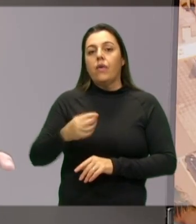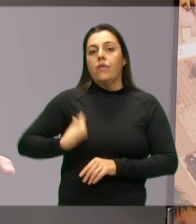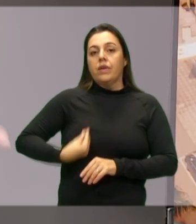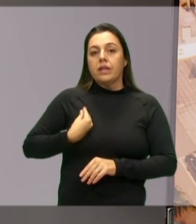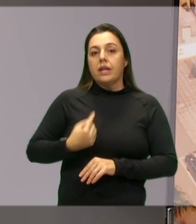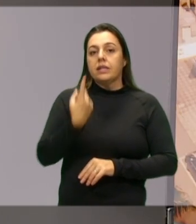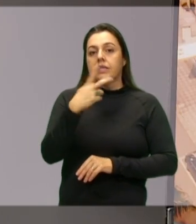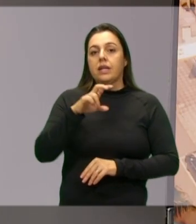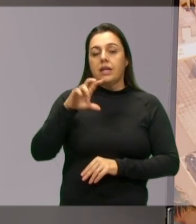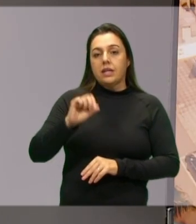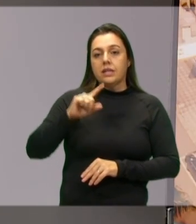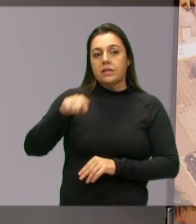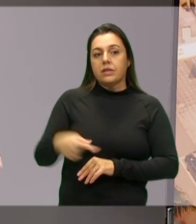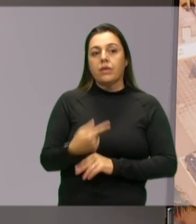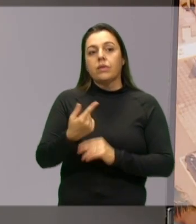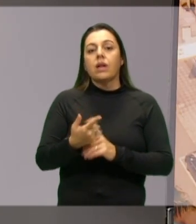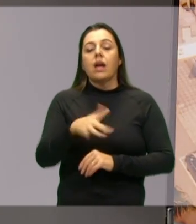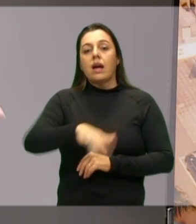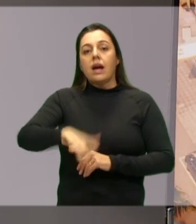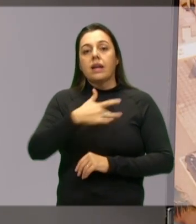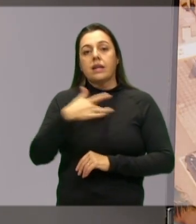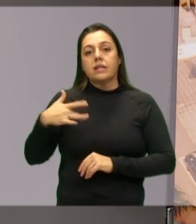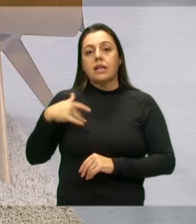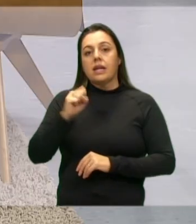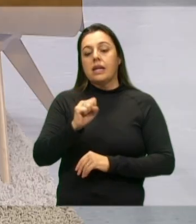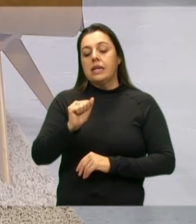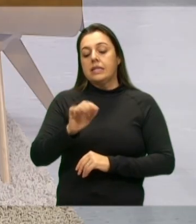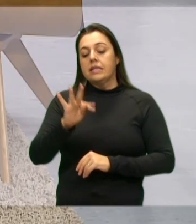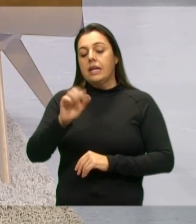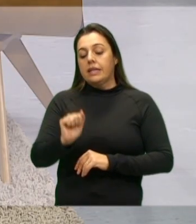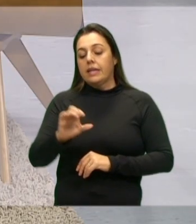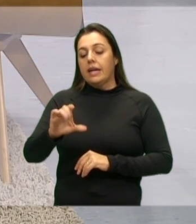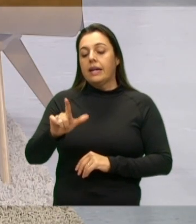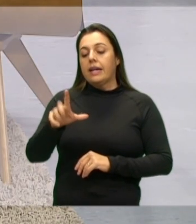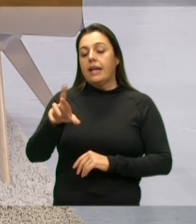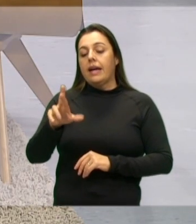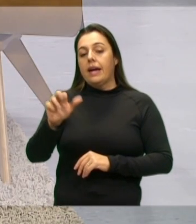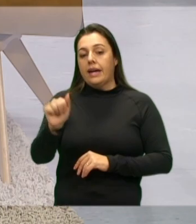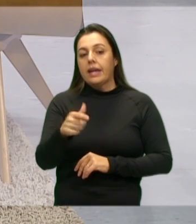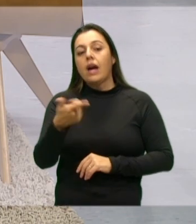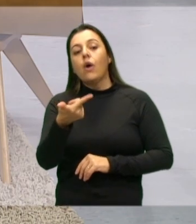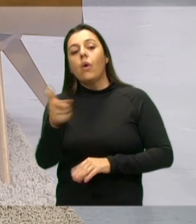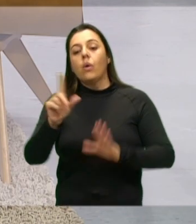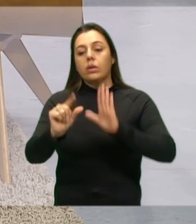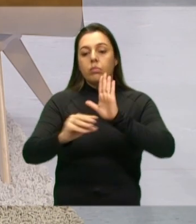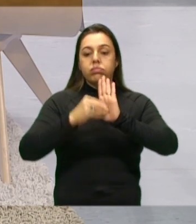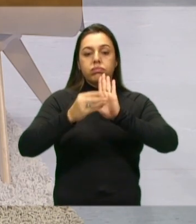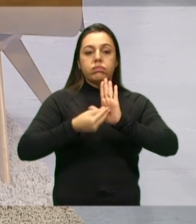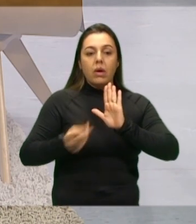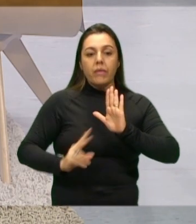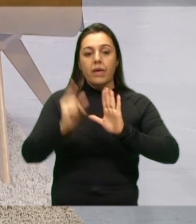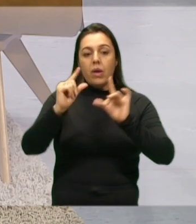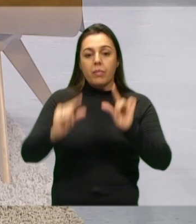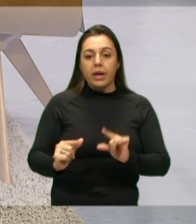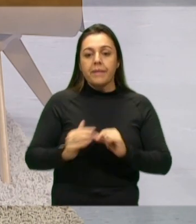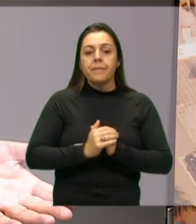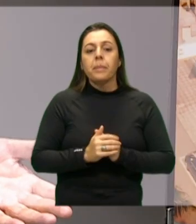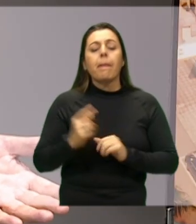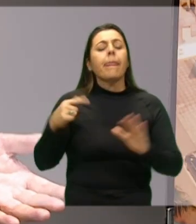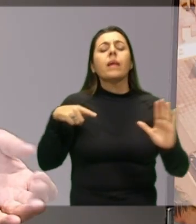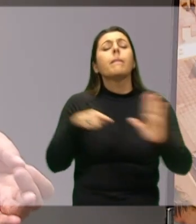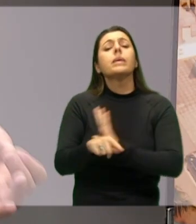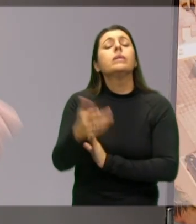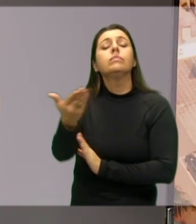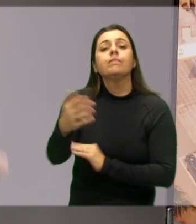150 mil para o Instituto de Saúde Santa Clara. Tem muitas outras emendas ali com valores menores. Sim. E pergunto